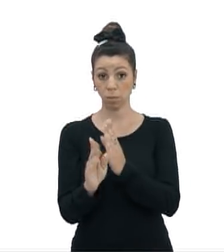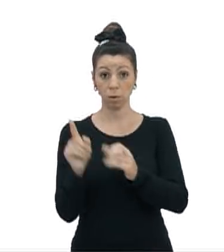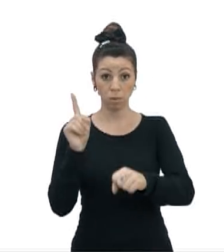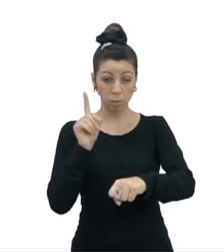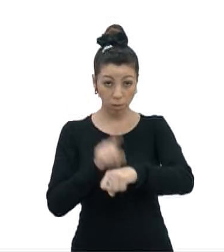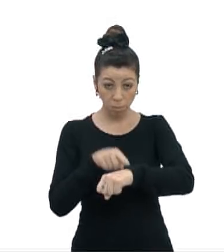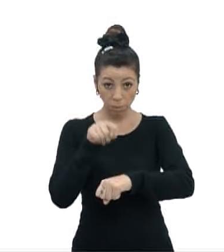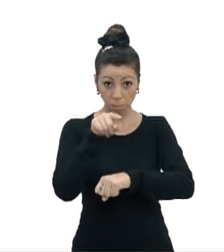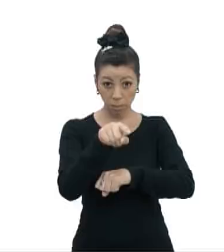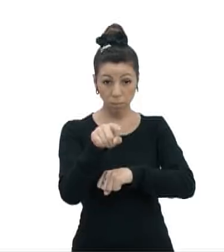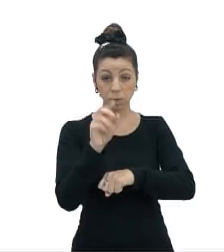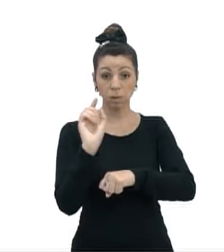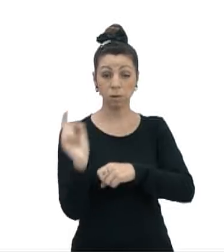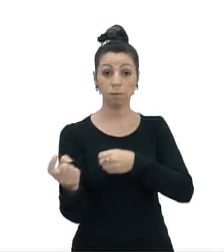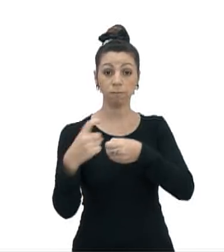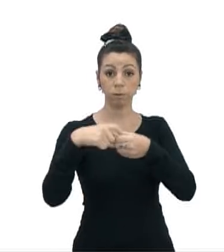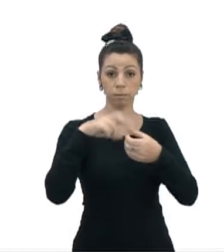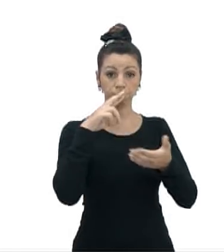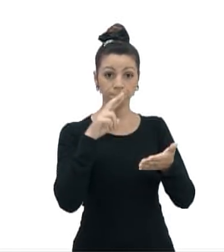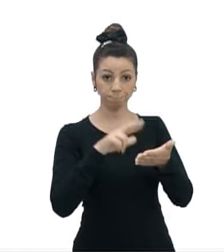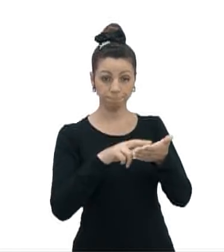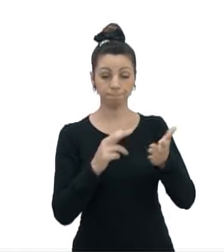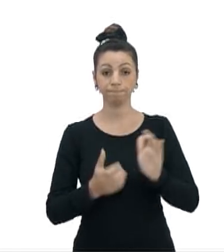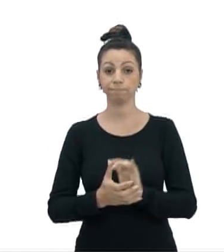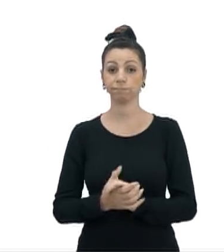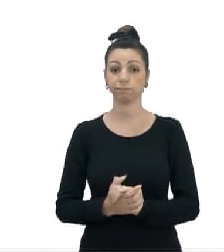nós já voltamos aqui com a resposta.